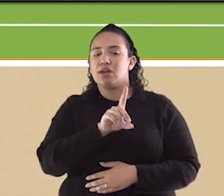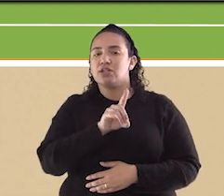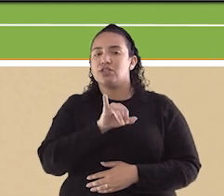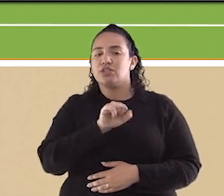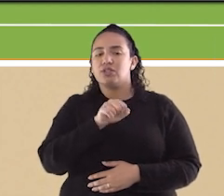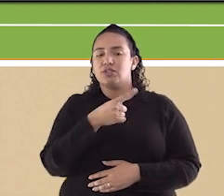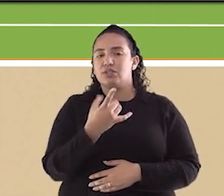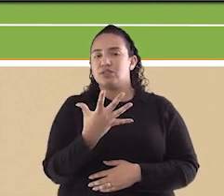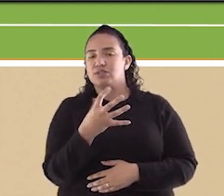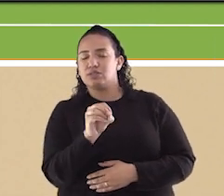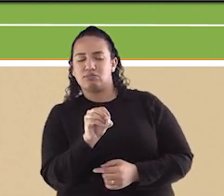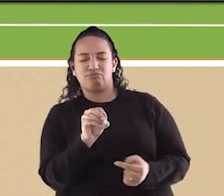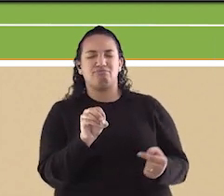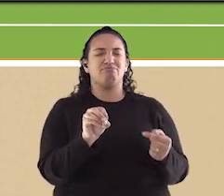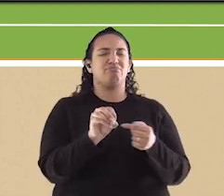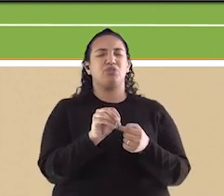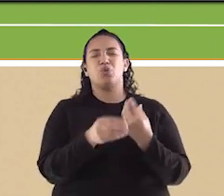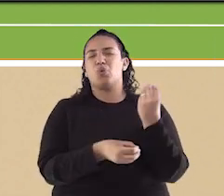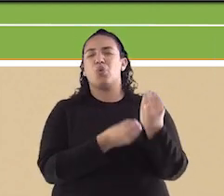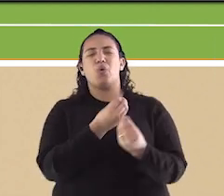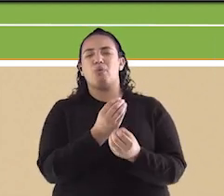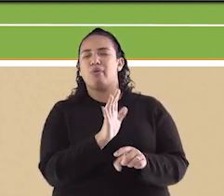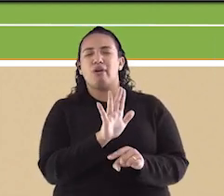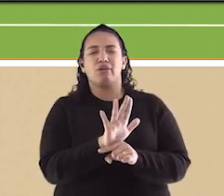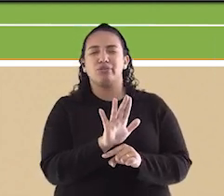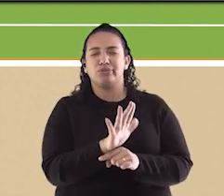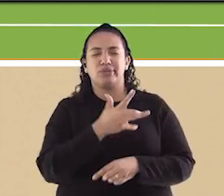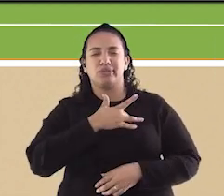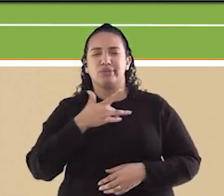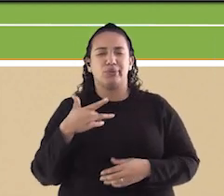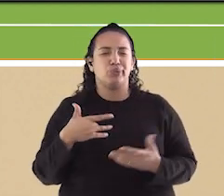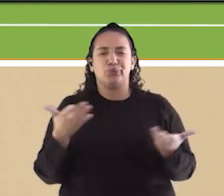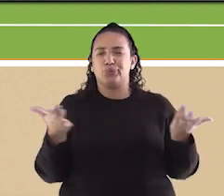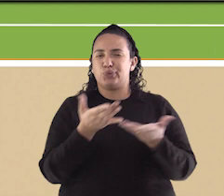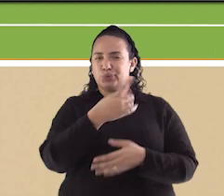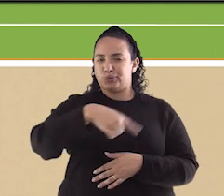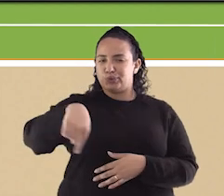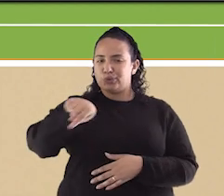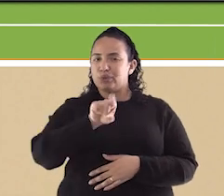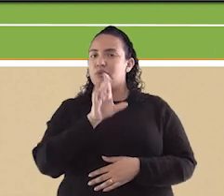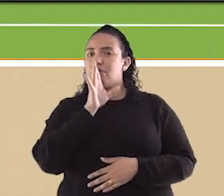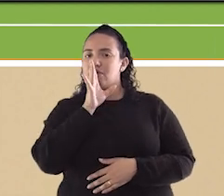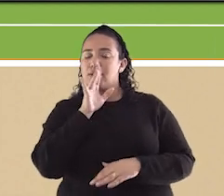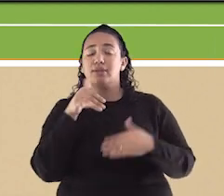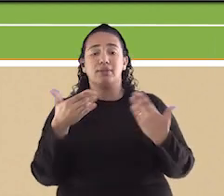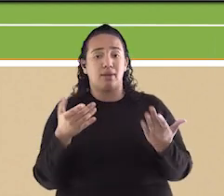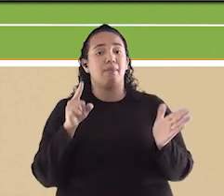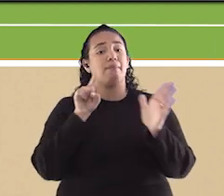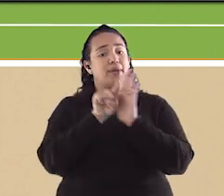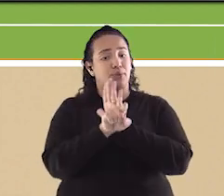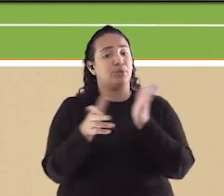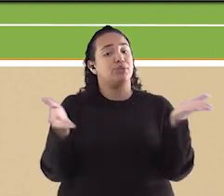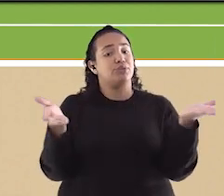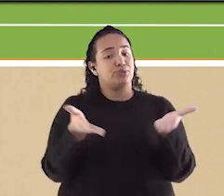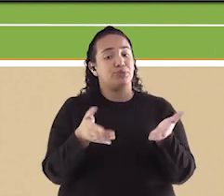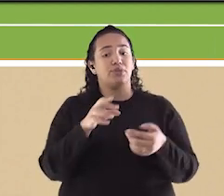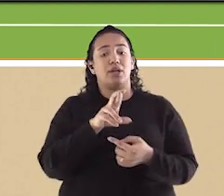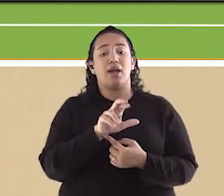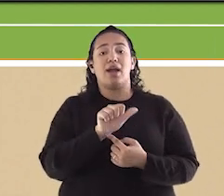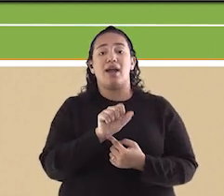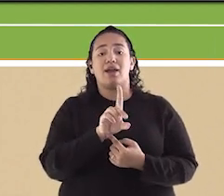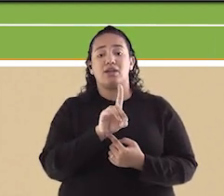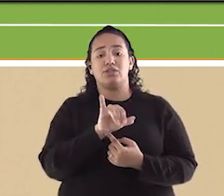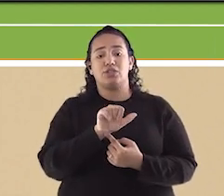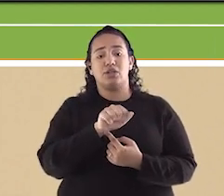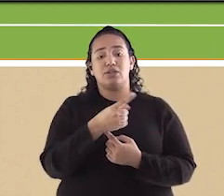radioativa? Quais são as aplicações relacionadas à saúde que encontramos nos dias de hoje? Eis a nossa pergunta do dia. Como a radioatividade